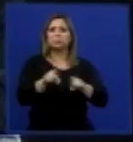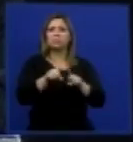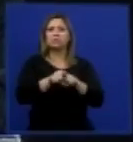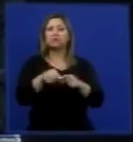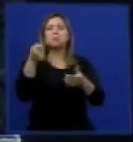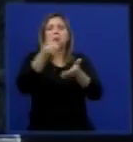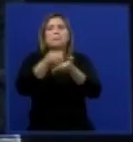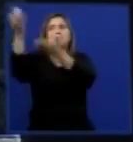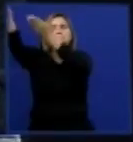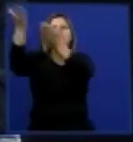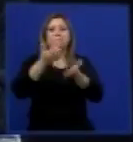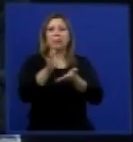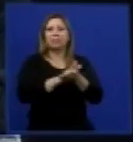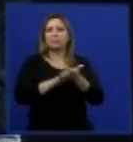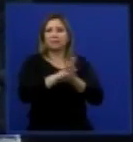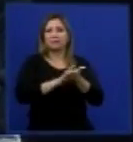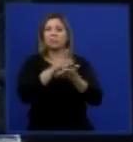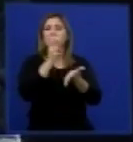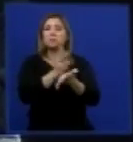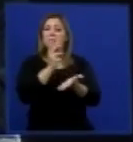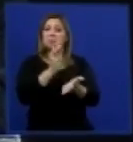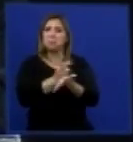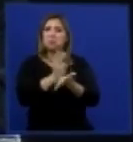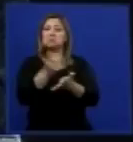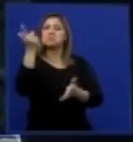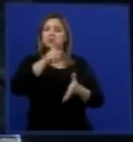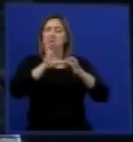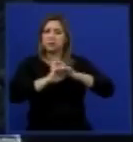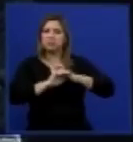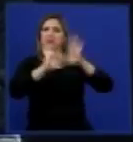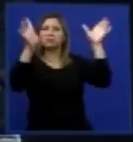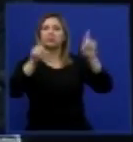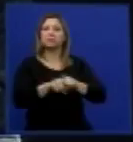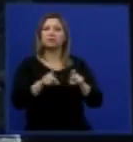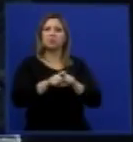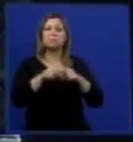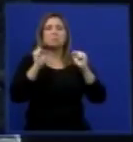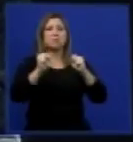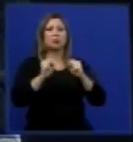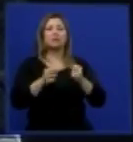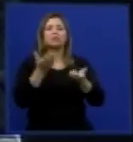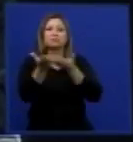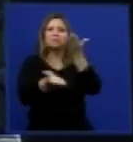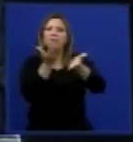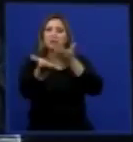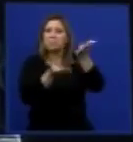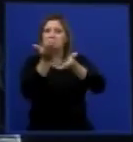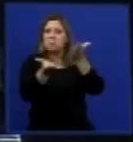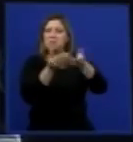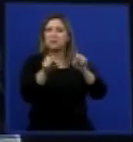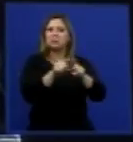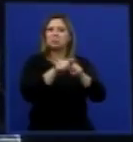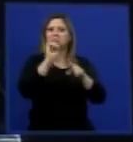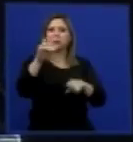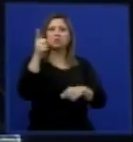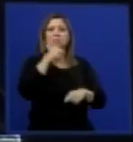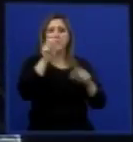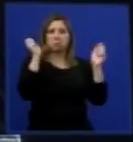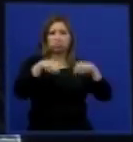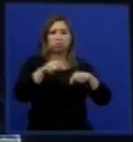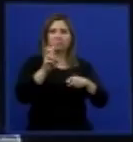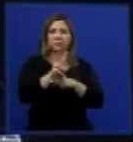pneus novos o mesmo que autorizou as empresas do anip ou seja para que todos coletem apenas o que puderem Muito obrigado